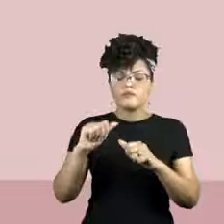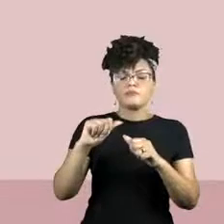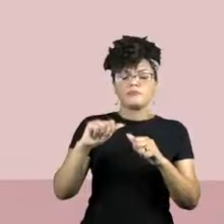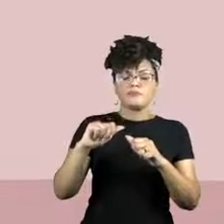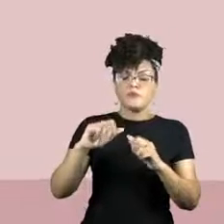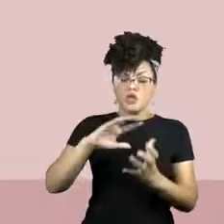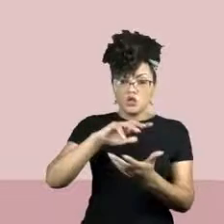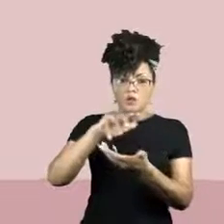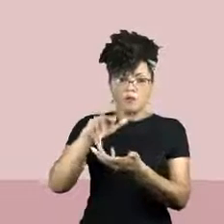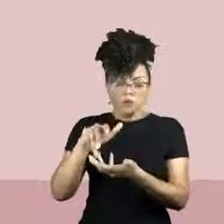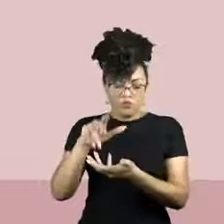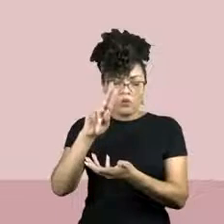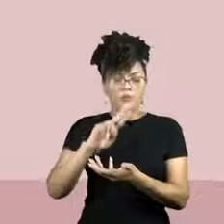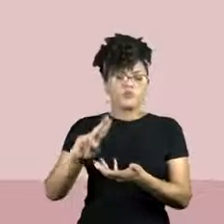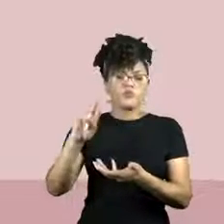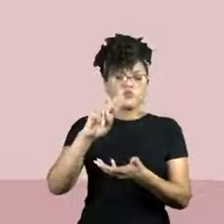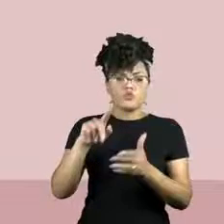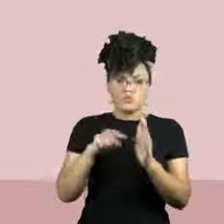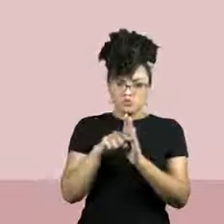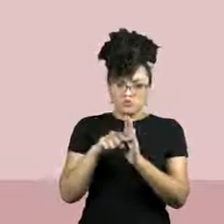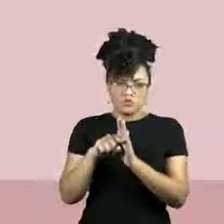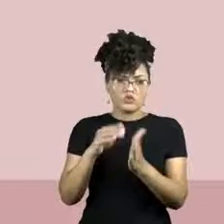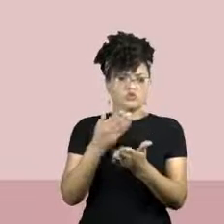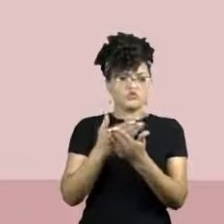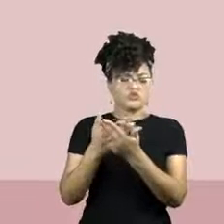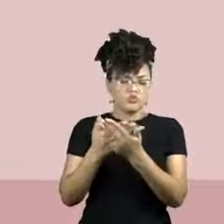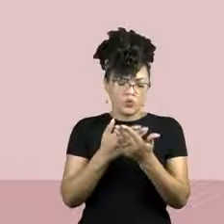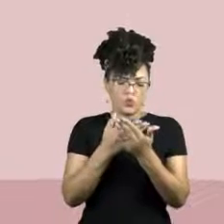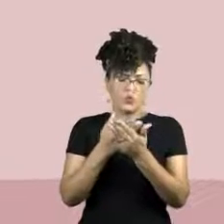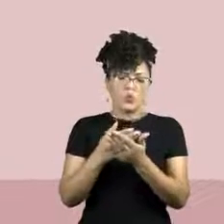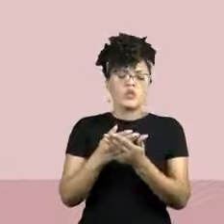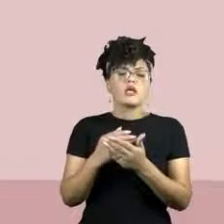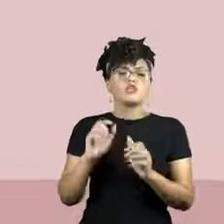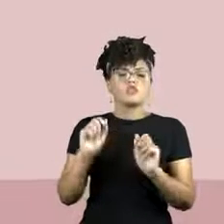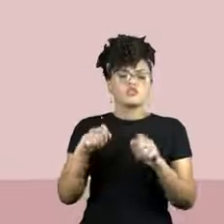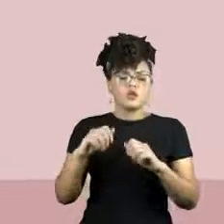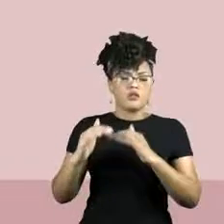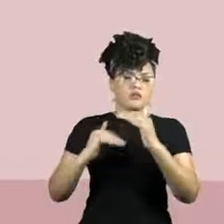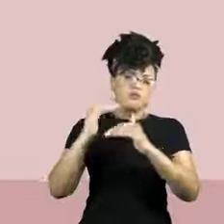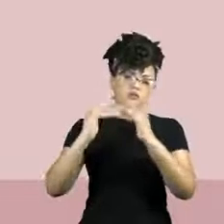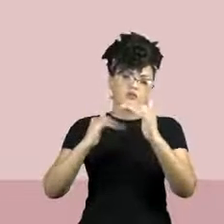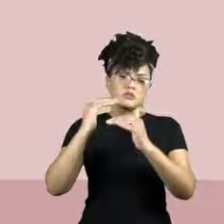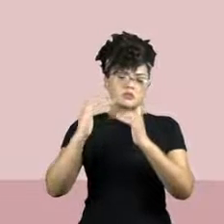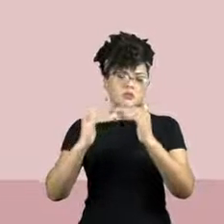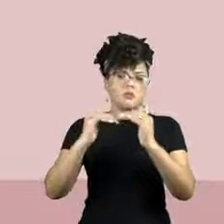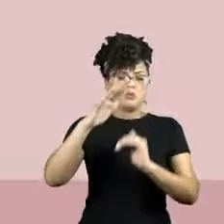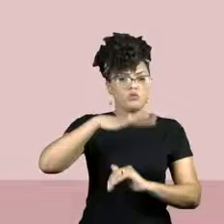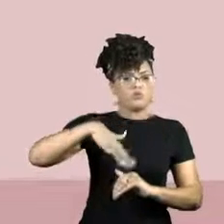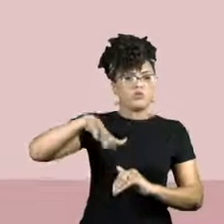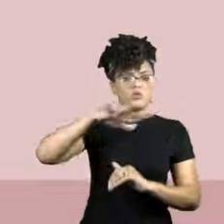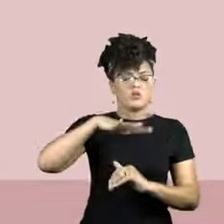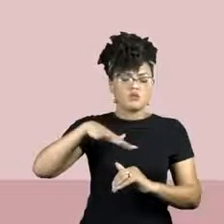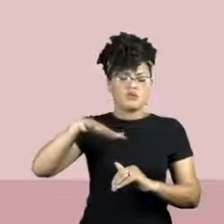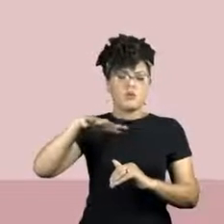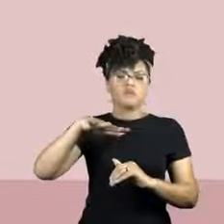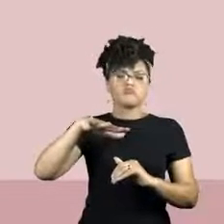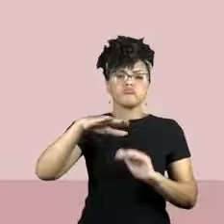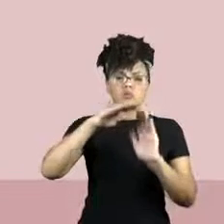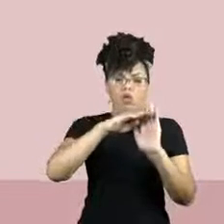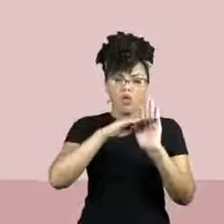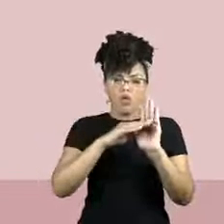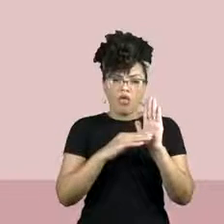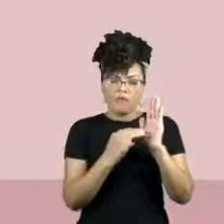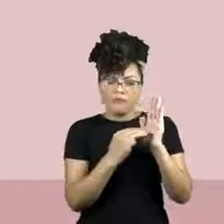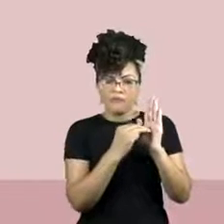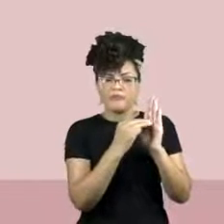mundiais que trabalham esse tipo de estudo, né? Embora existam algumas evoluções ali de algumas constituições e normas, e que acabam também